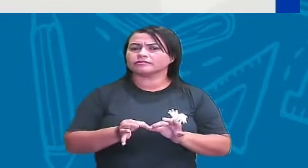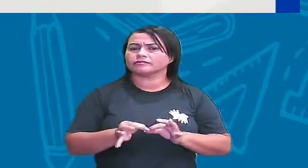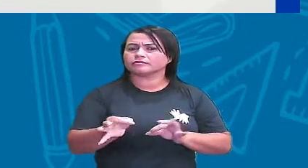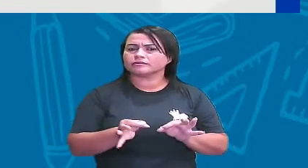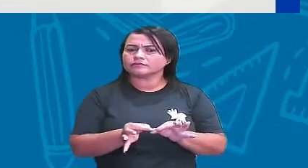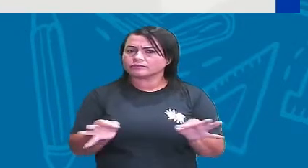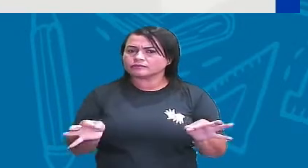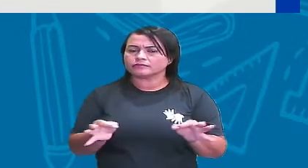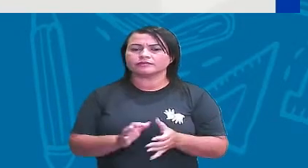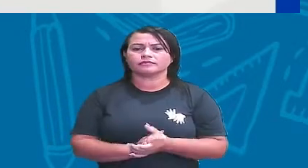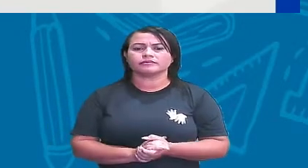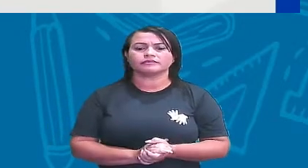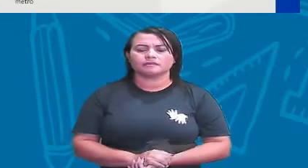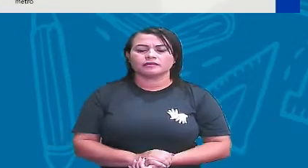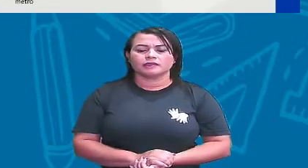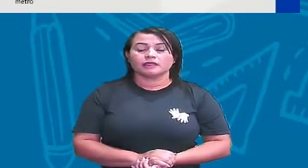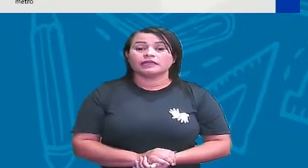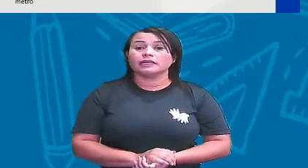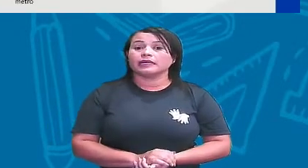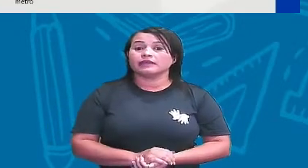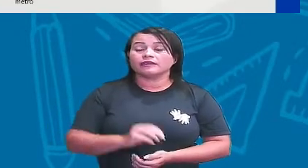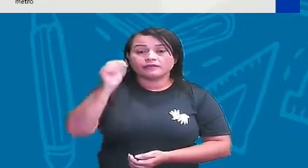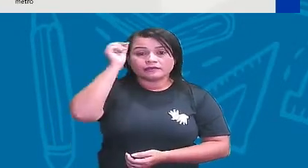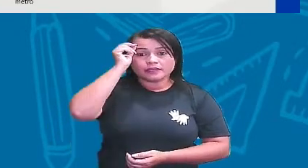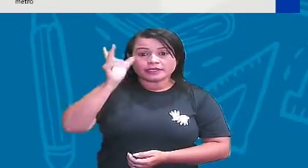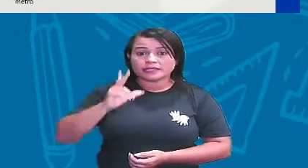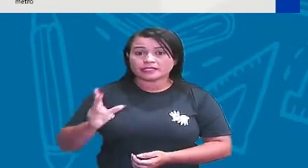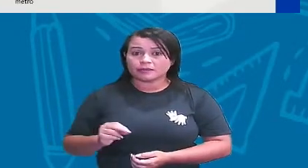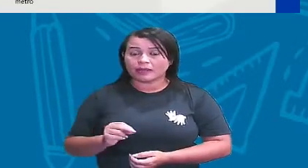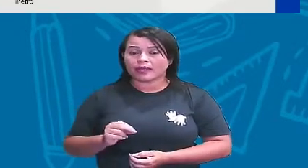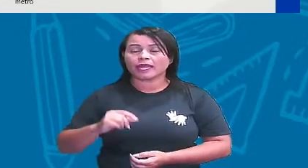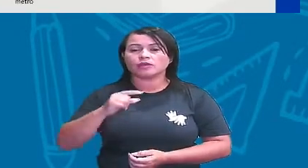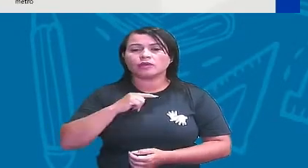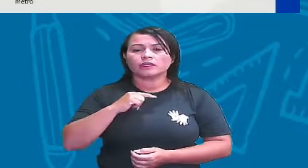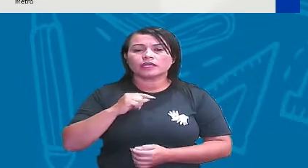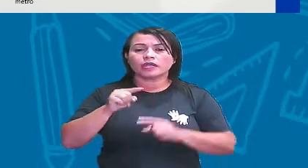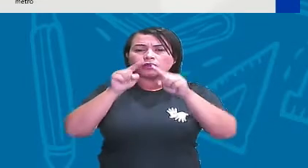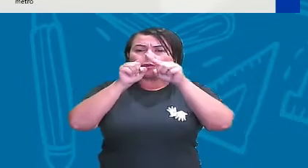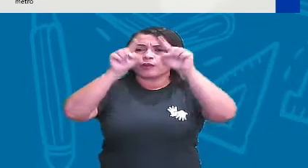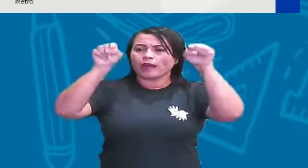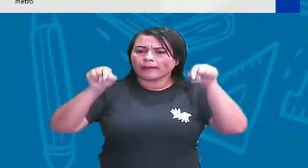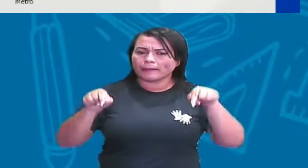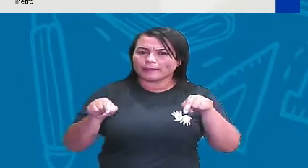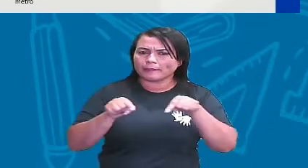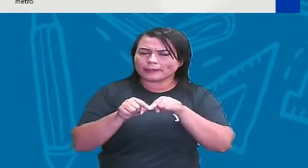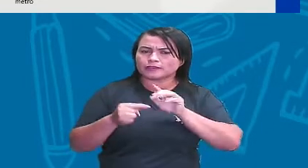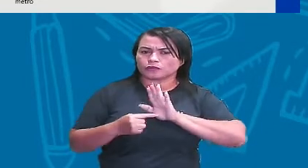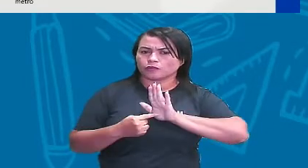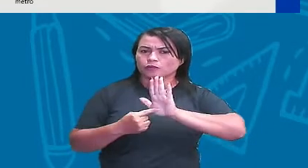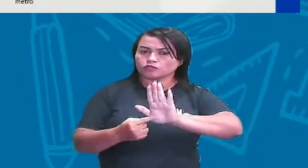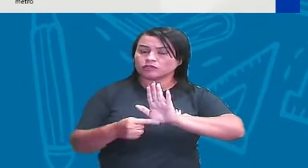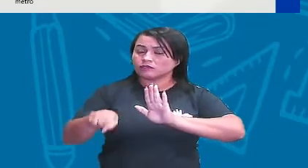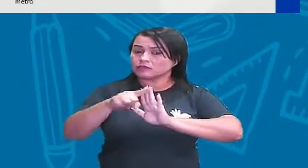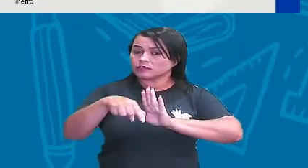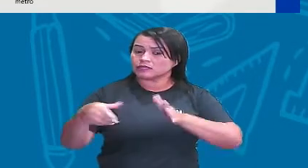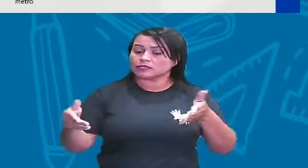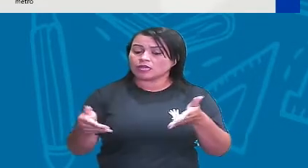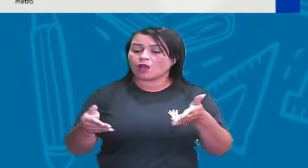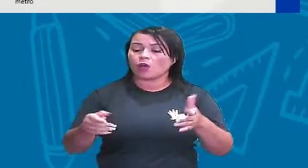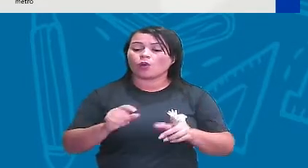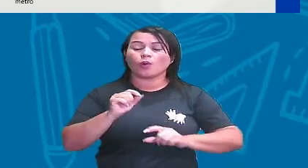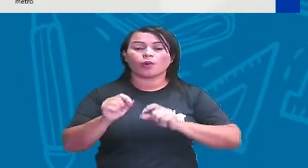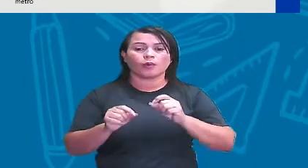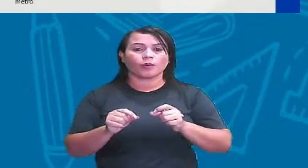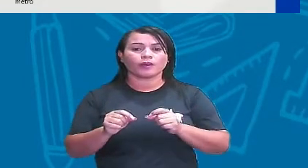tá? Então, vamos lá. Se liga aí nessa representação agora que eu vou trazer para vocês, que